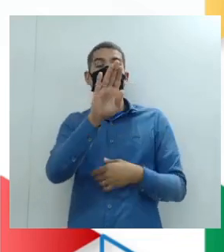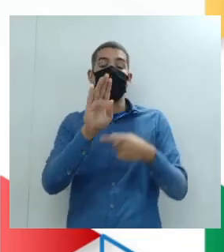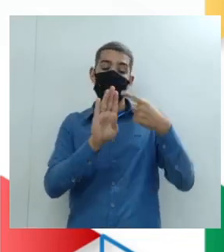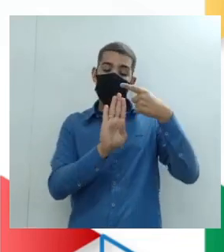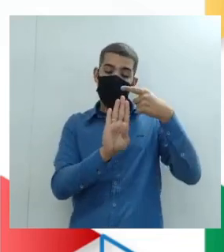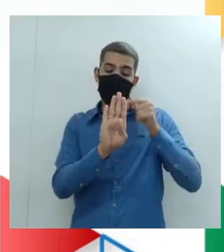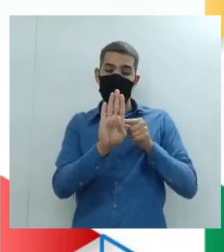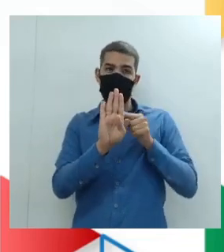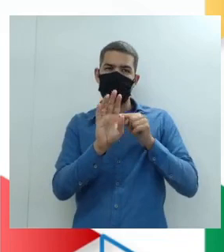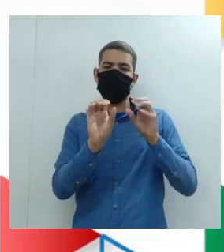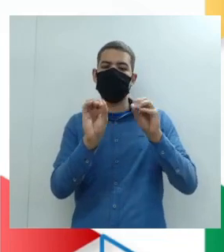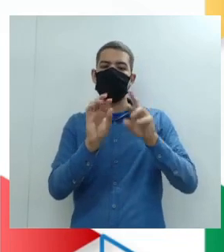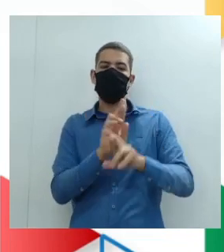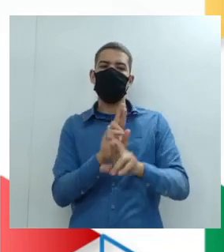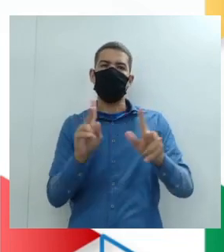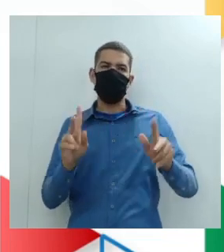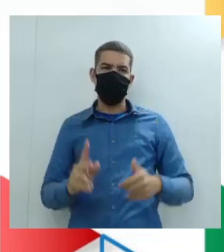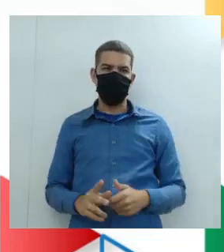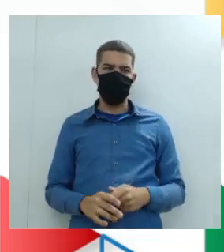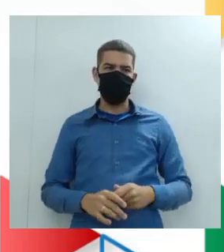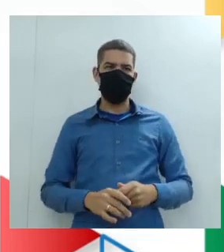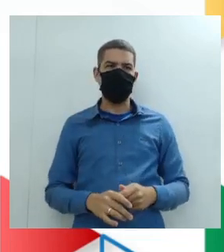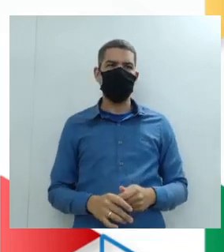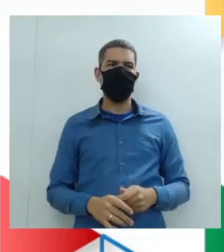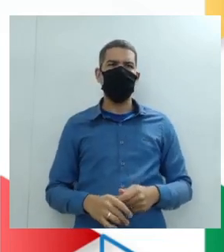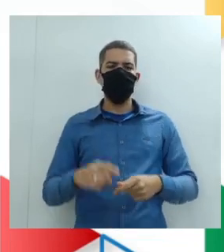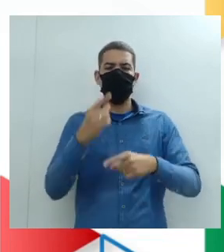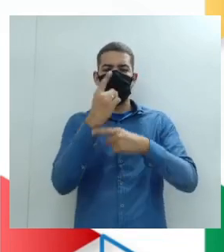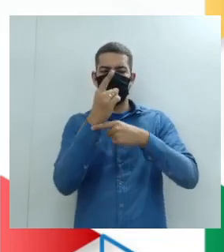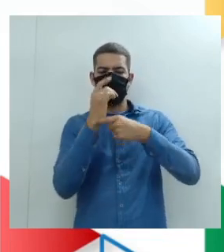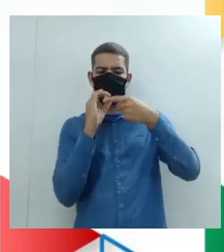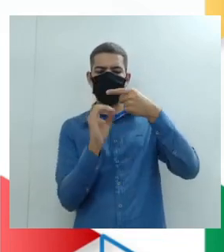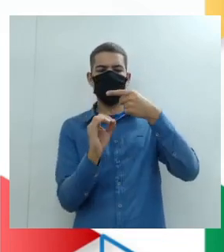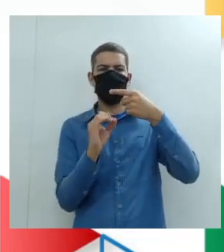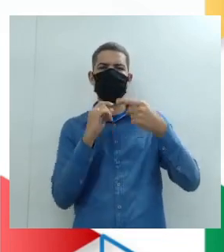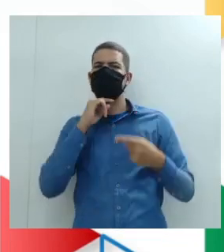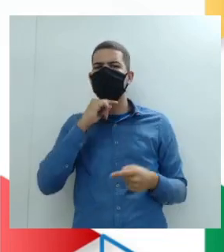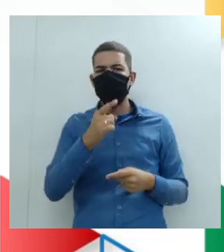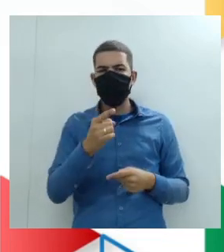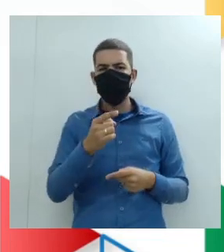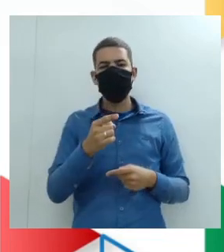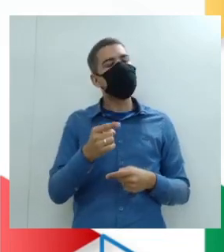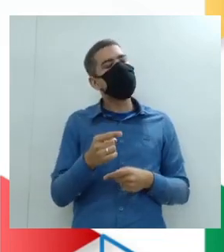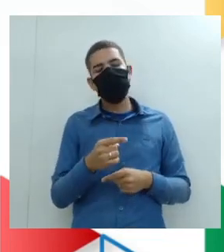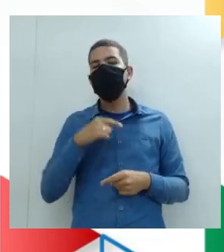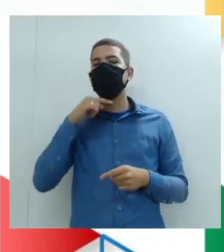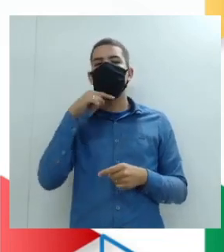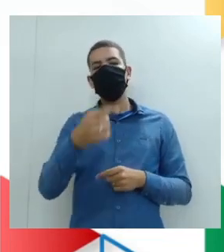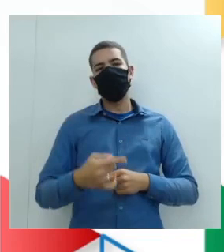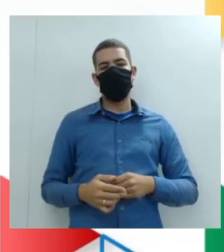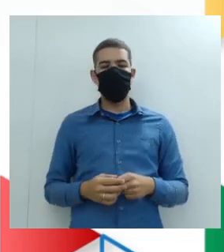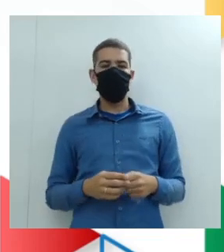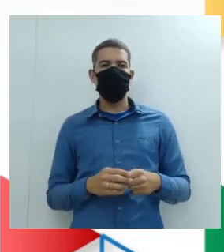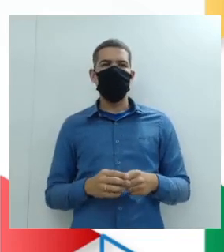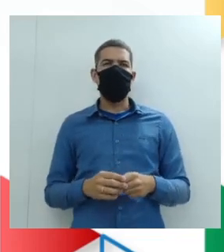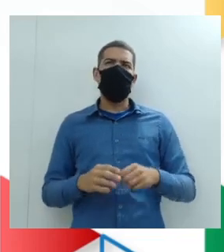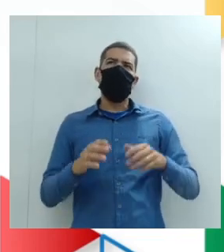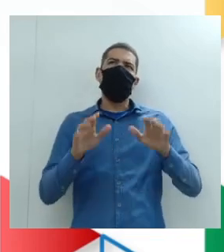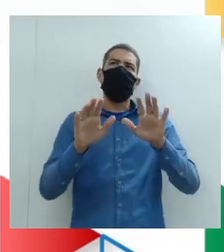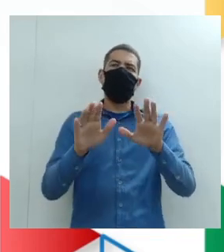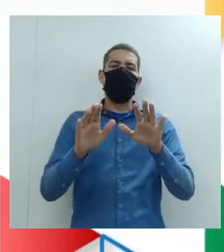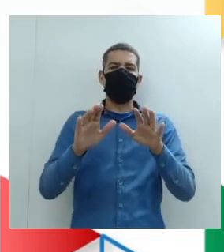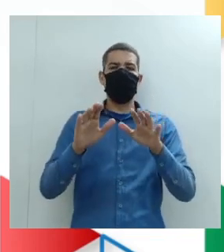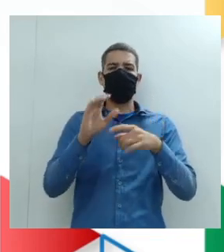de 0. Professor, eu não posso dividir 1 sobre 0? Não, não existe para essa continha. Agora eu posso dividir 0